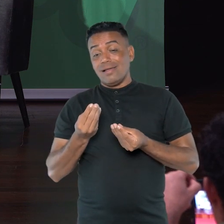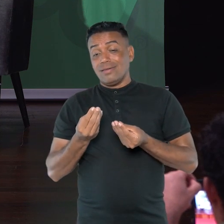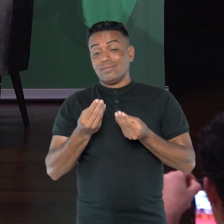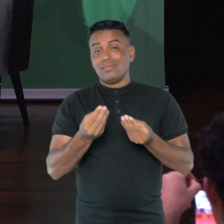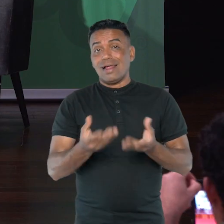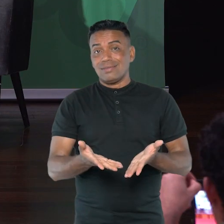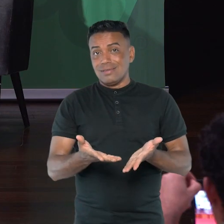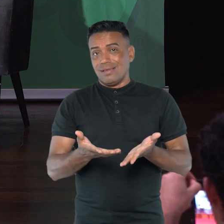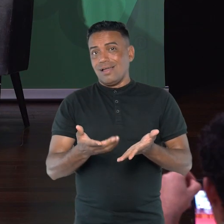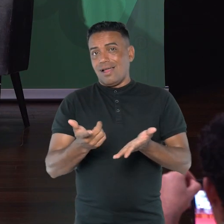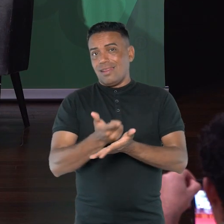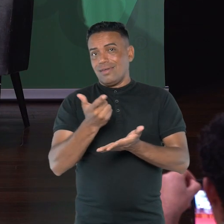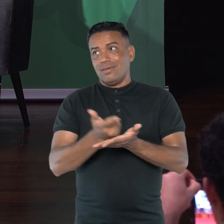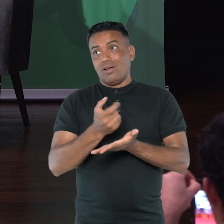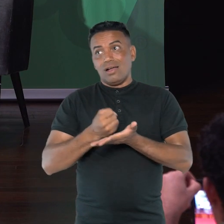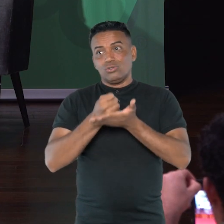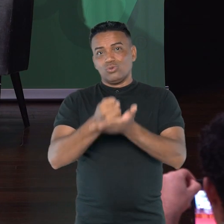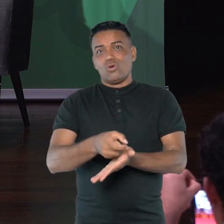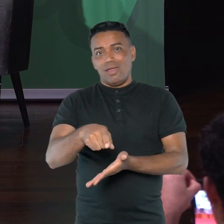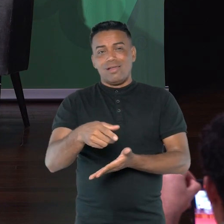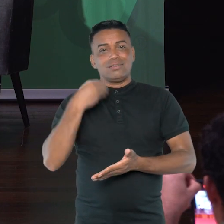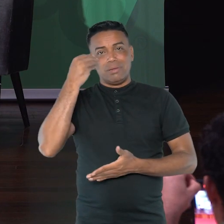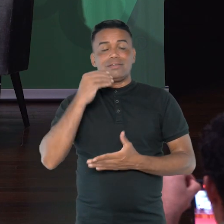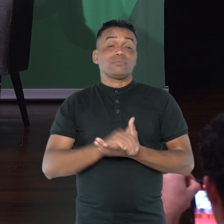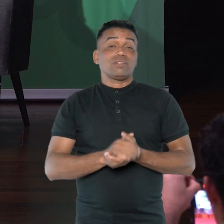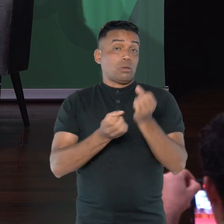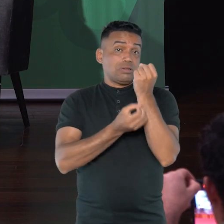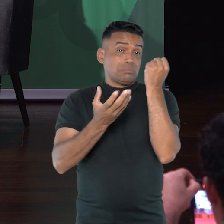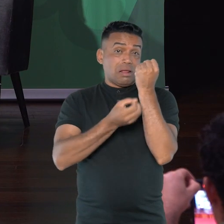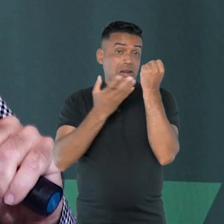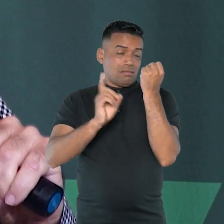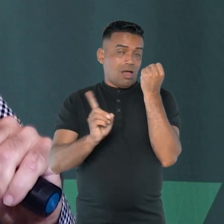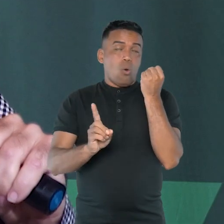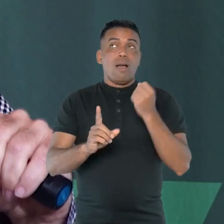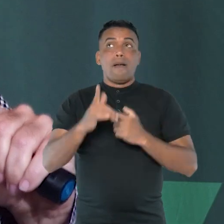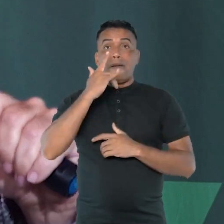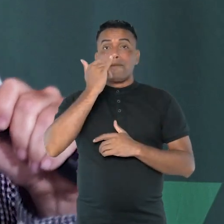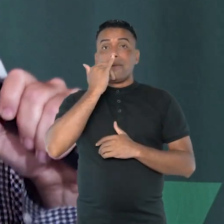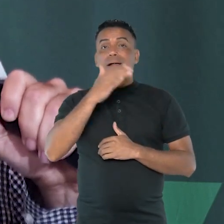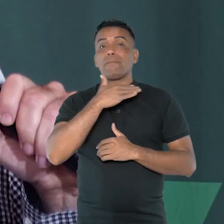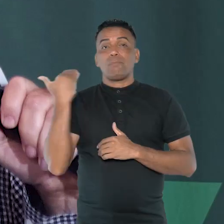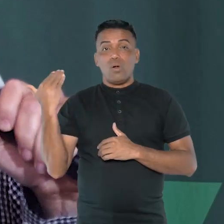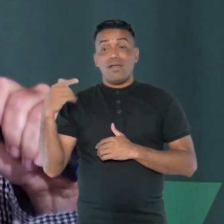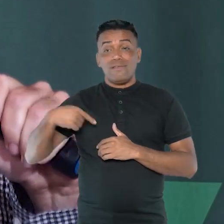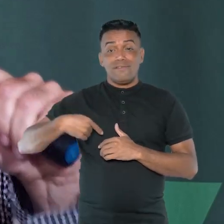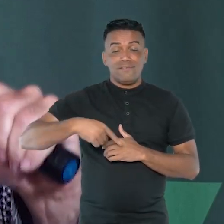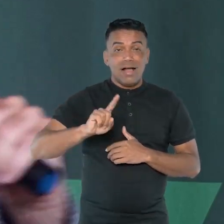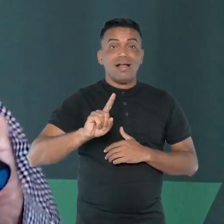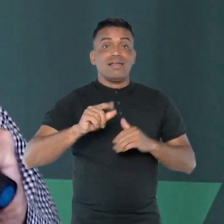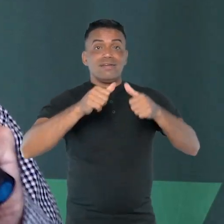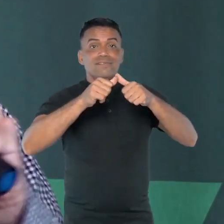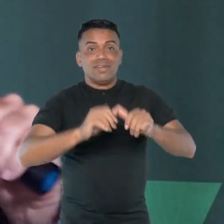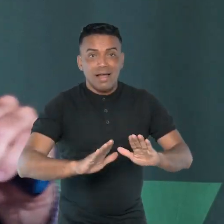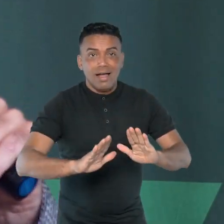que, isso posso dizer que não é nenhum spoiler, o pai dele, ele perde o pai, e aí ele vai para um internato, entendeu? Passa um